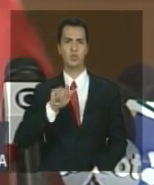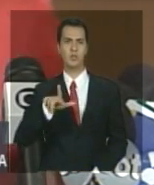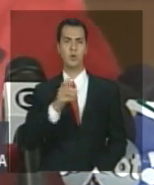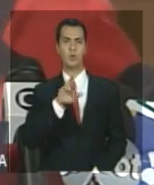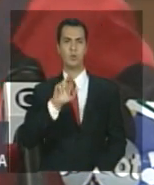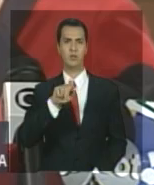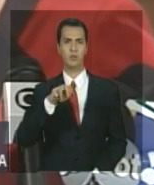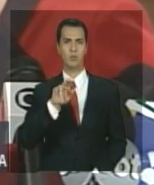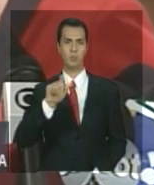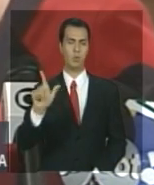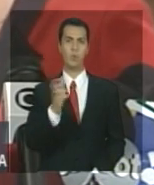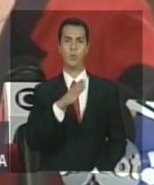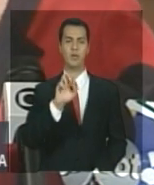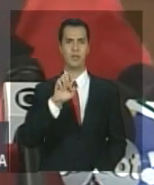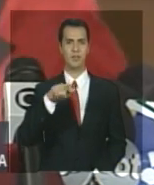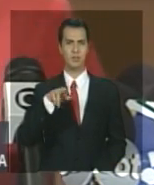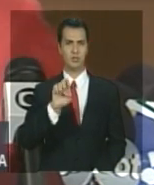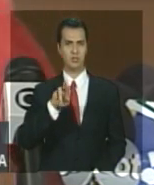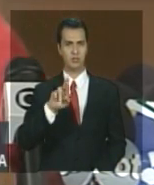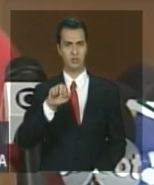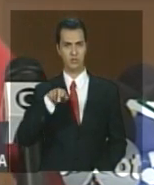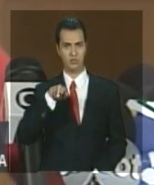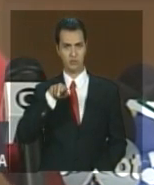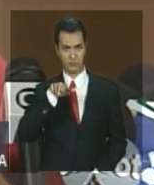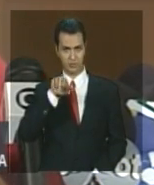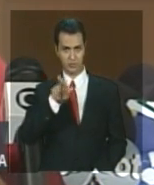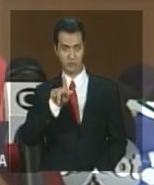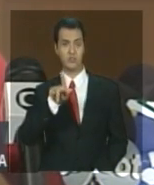Energy Laboratory, se eu não me engano.